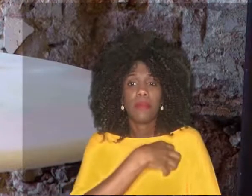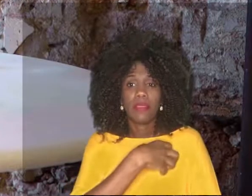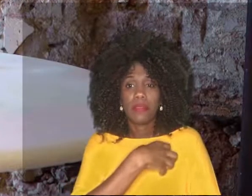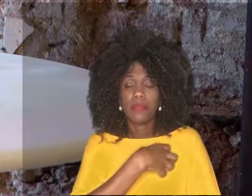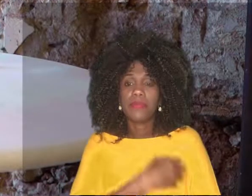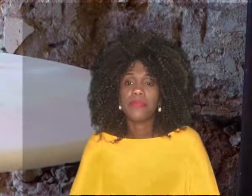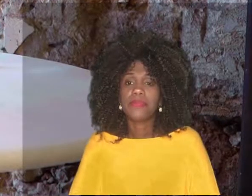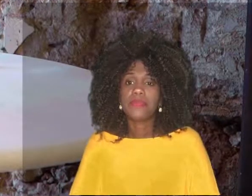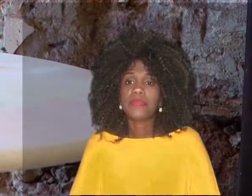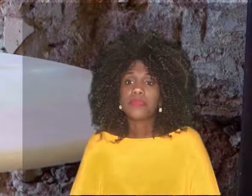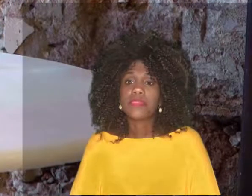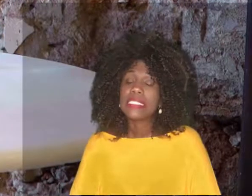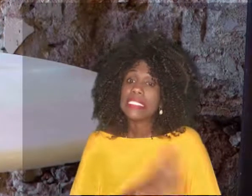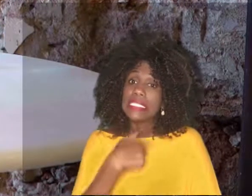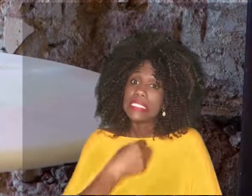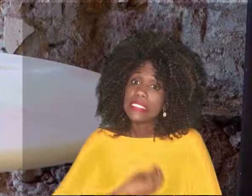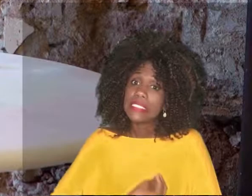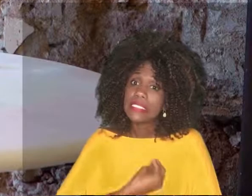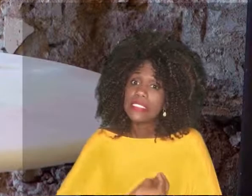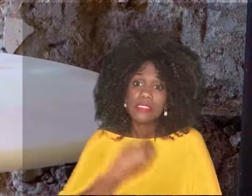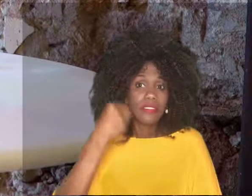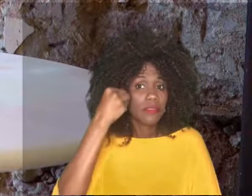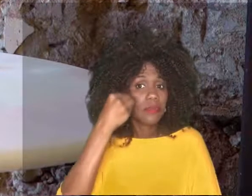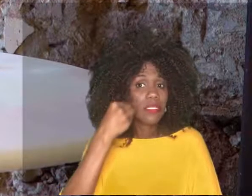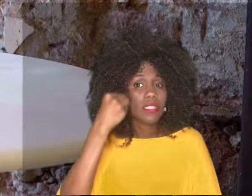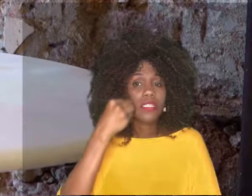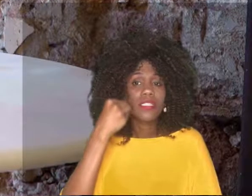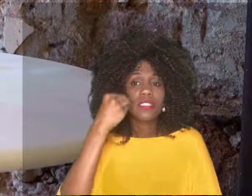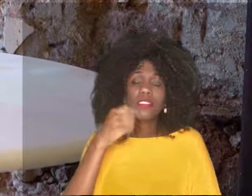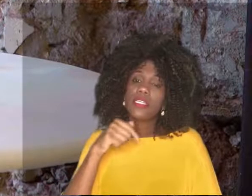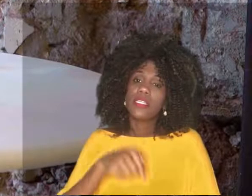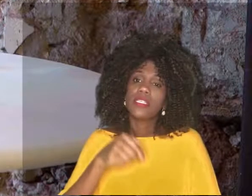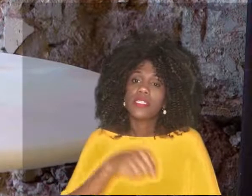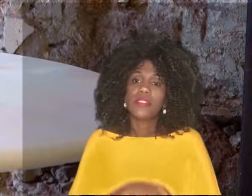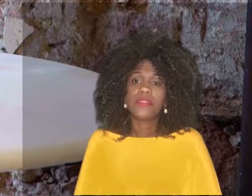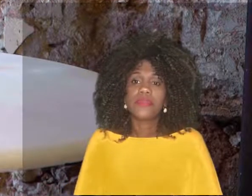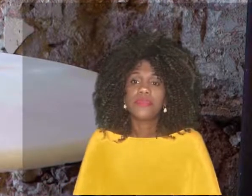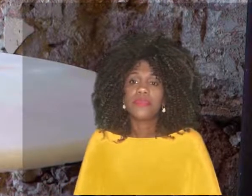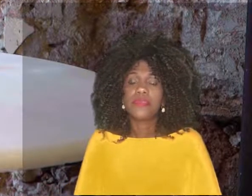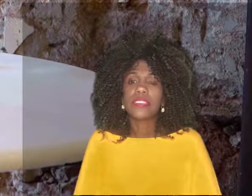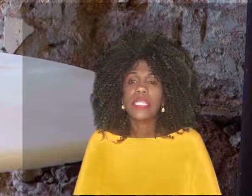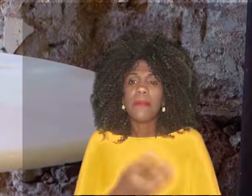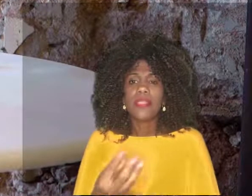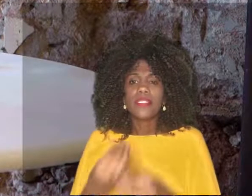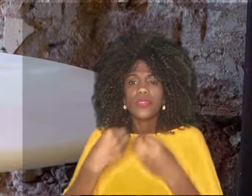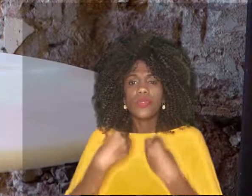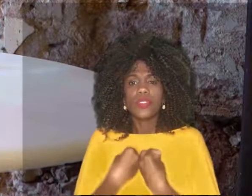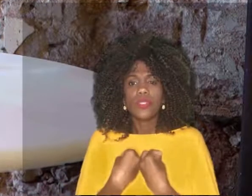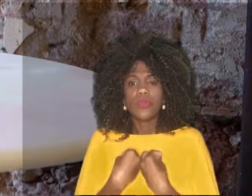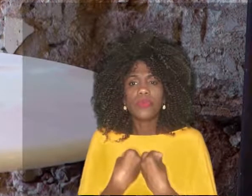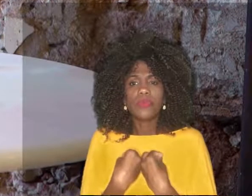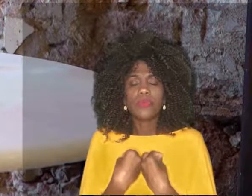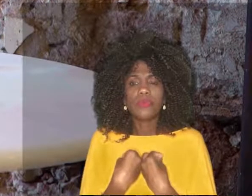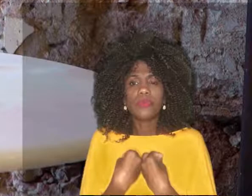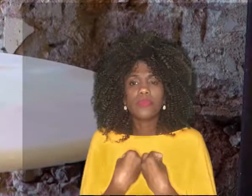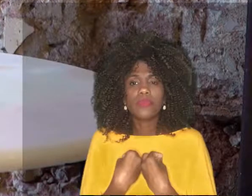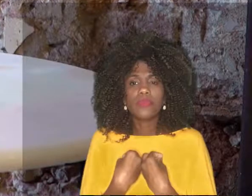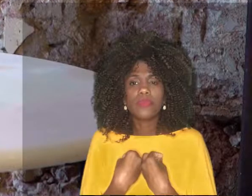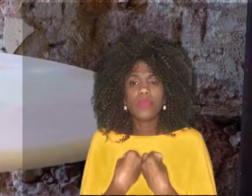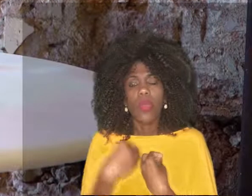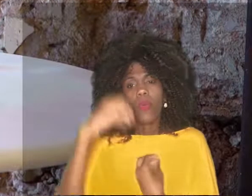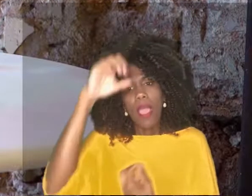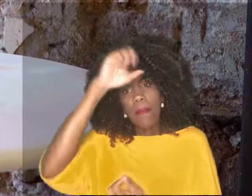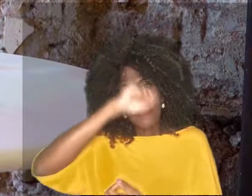Bahia. E essa convivência, né, trouxe o